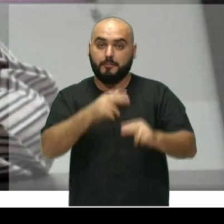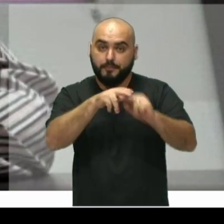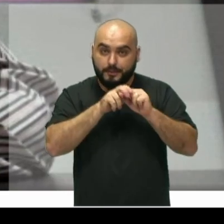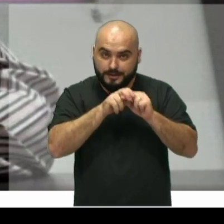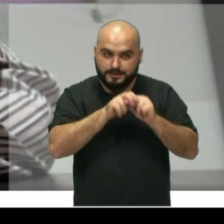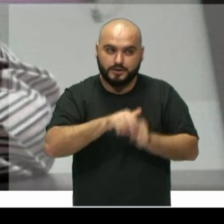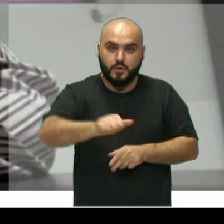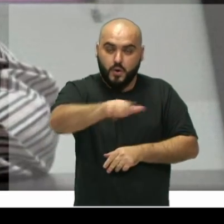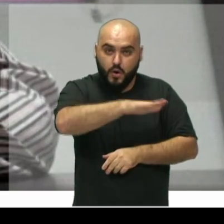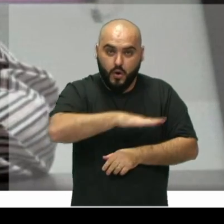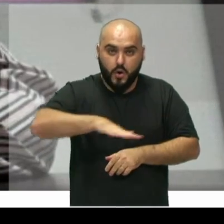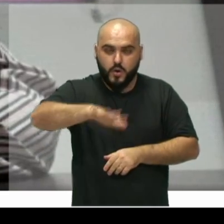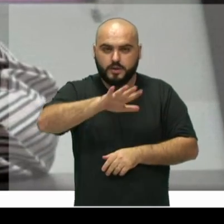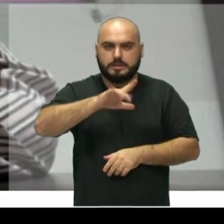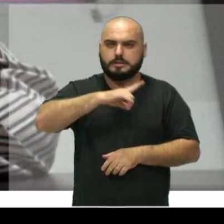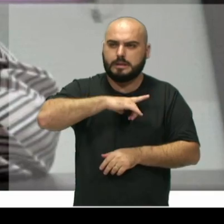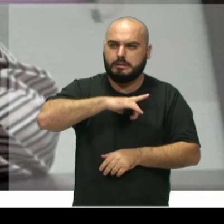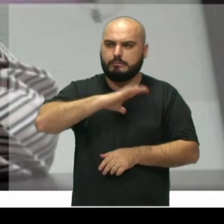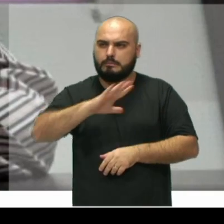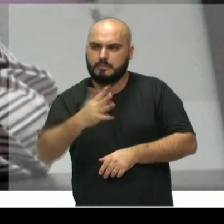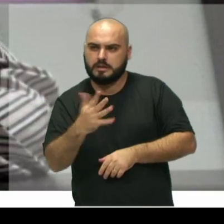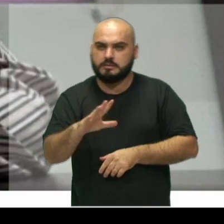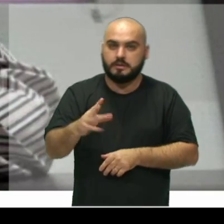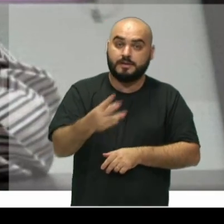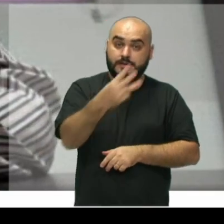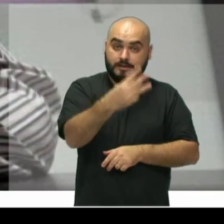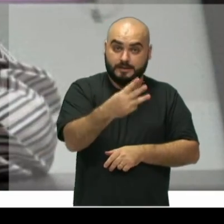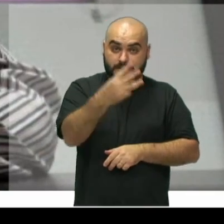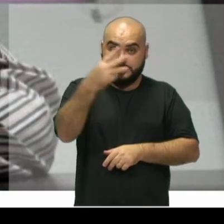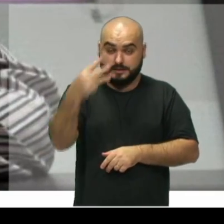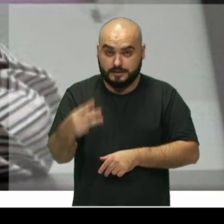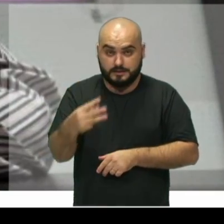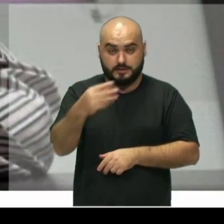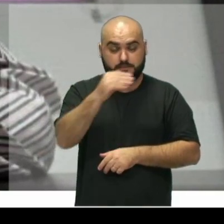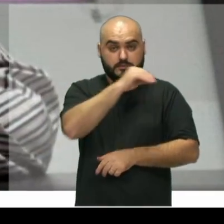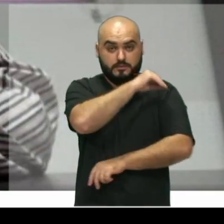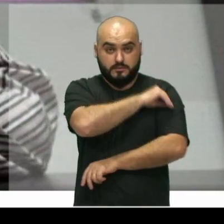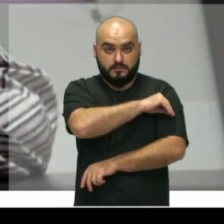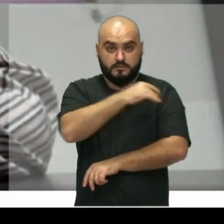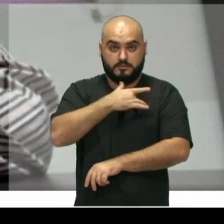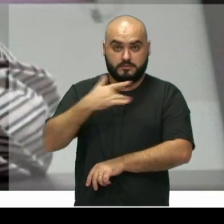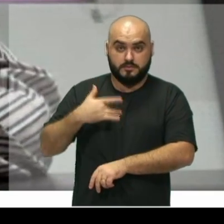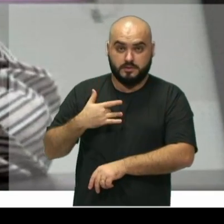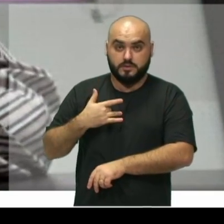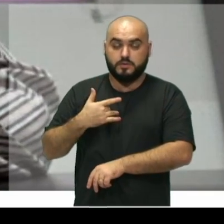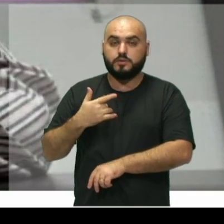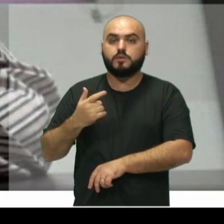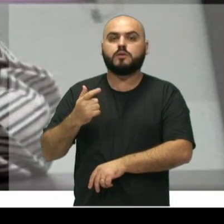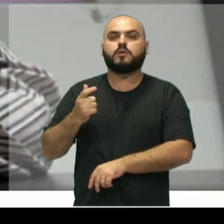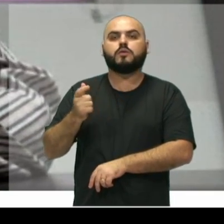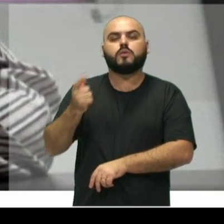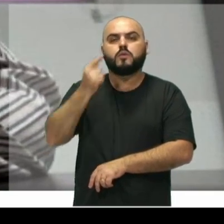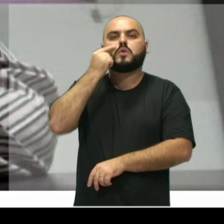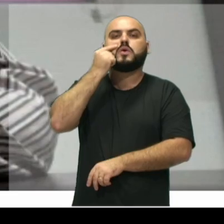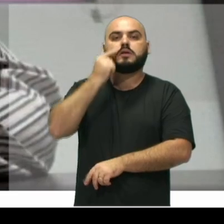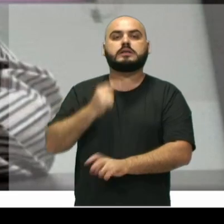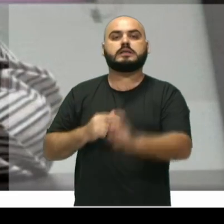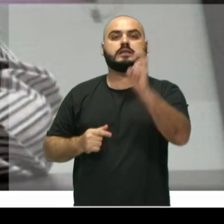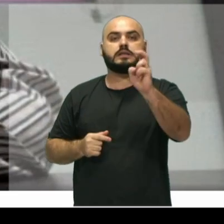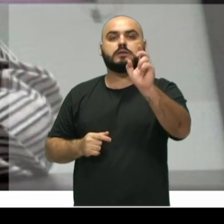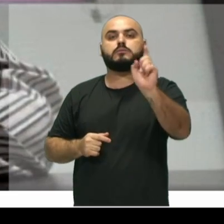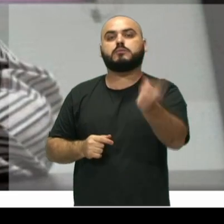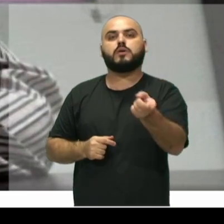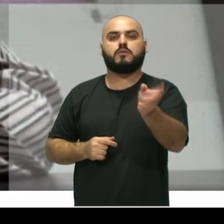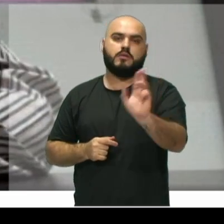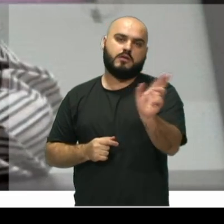hoje atende as 33 UBS e ela custa R$5 mil para o município e pode, né, isso